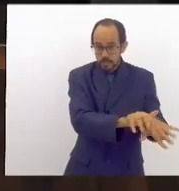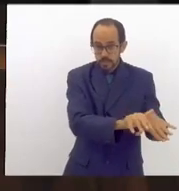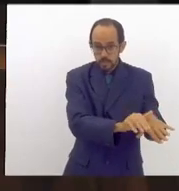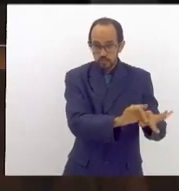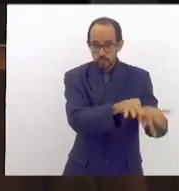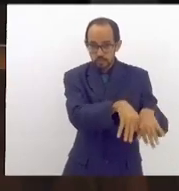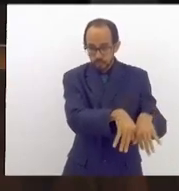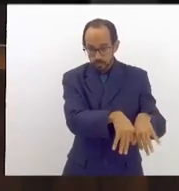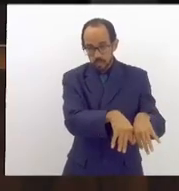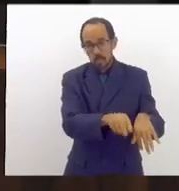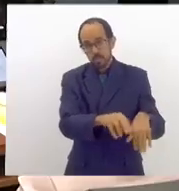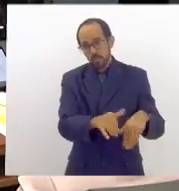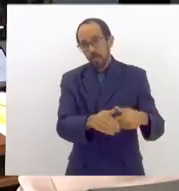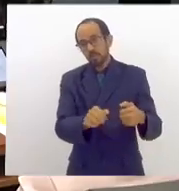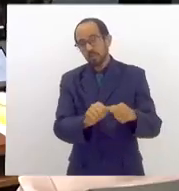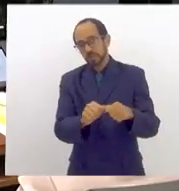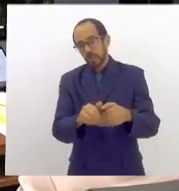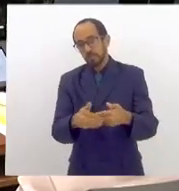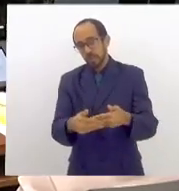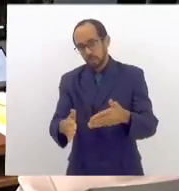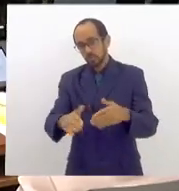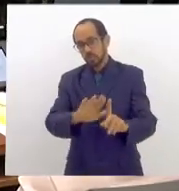a abertura